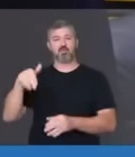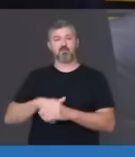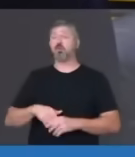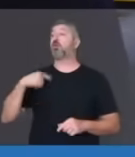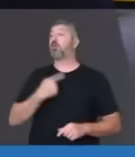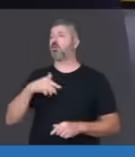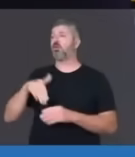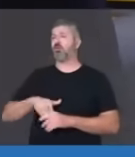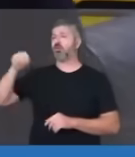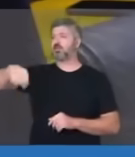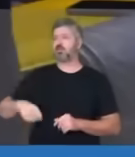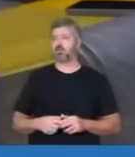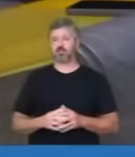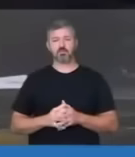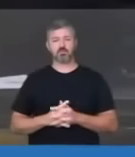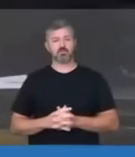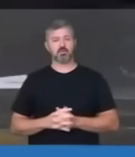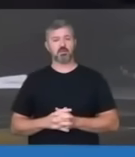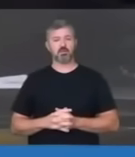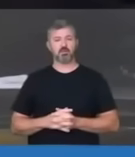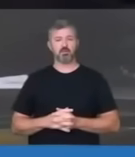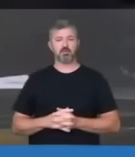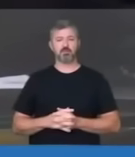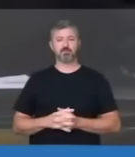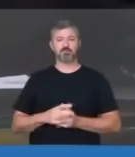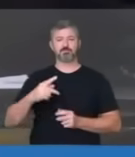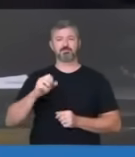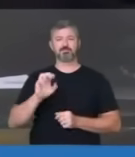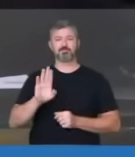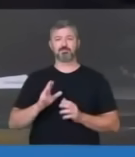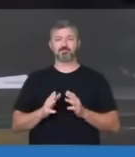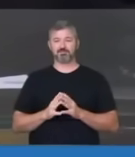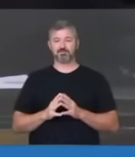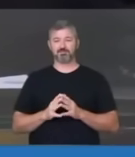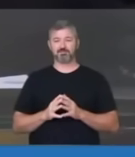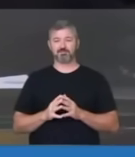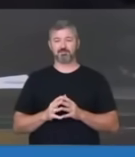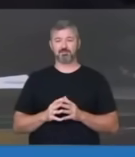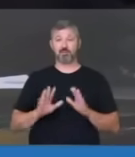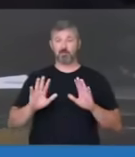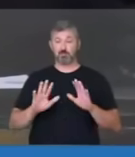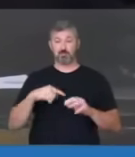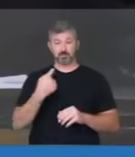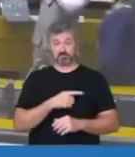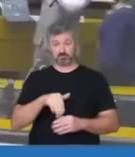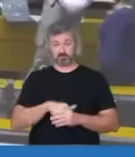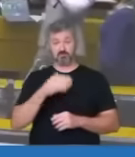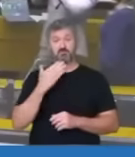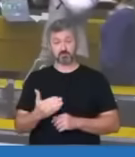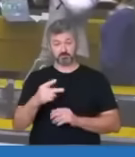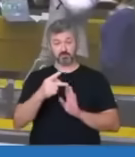Nós votamos sim. Como vota o PSB? O PSB, presidente, vota